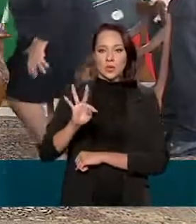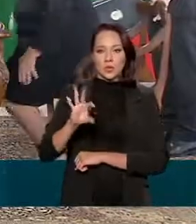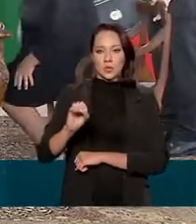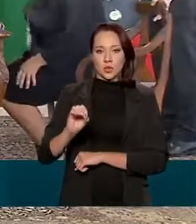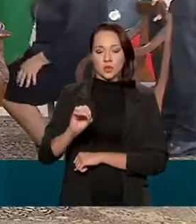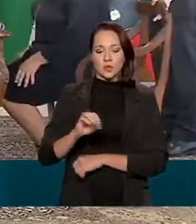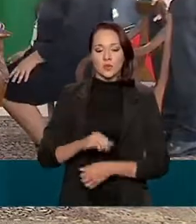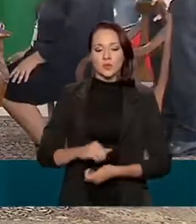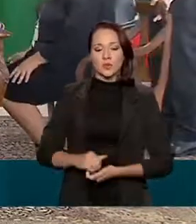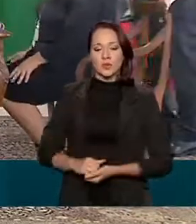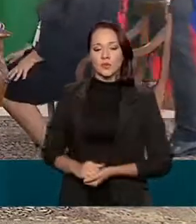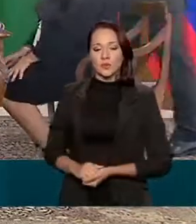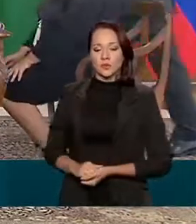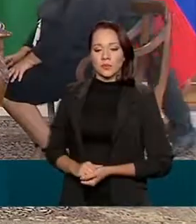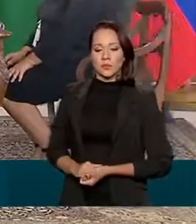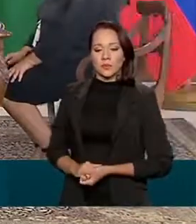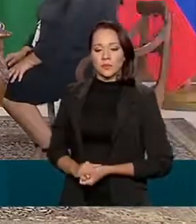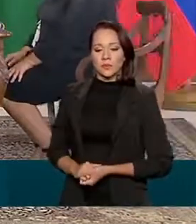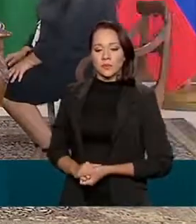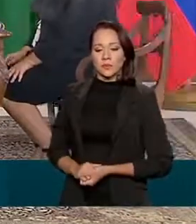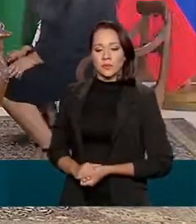classe em borrero